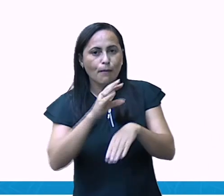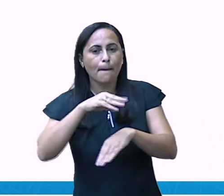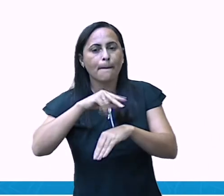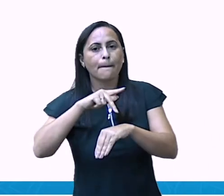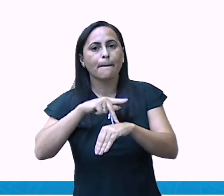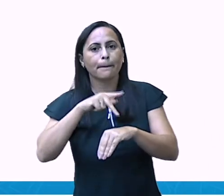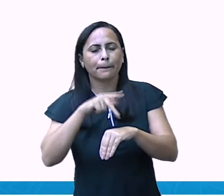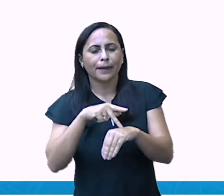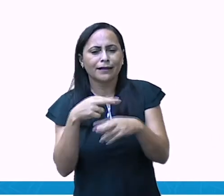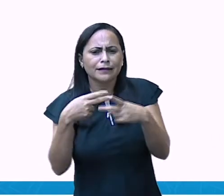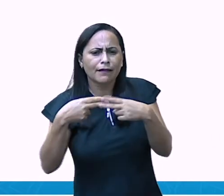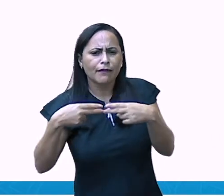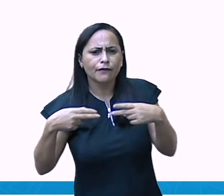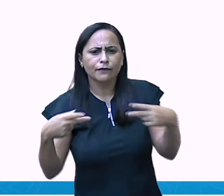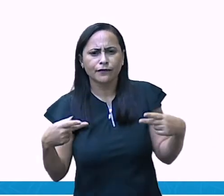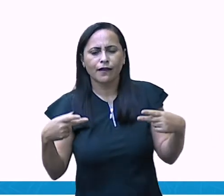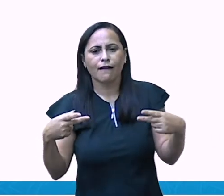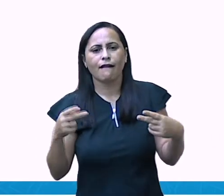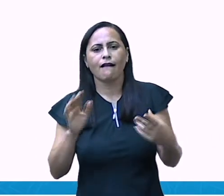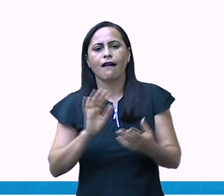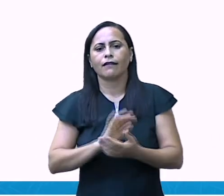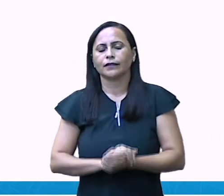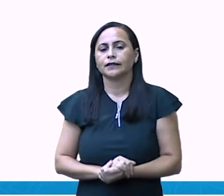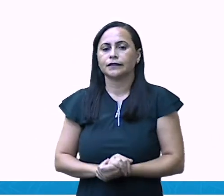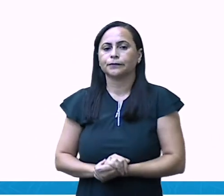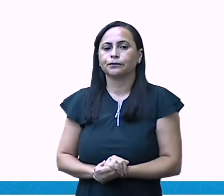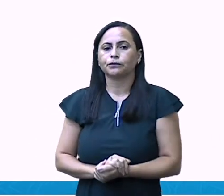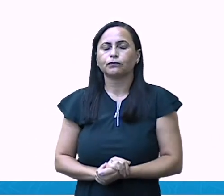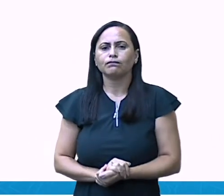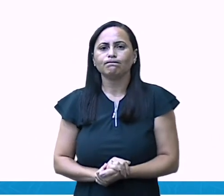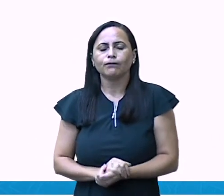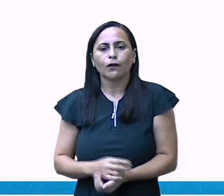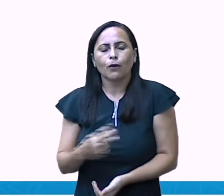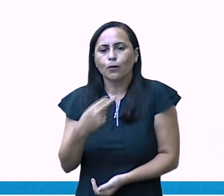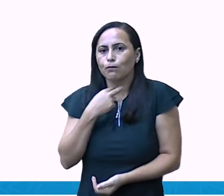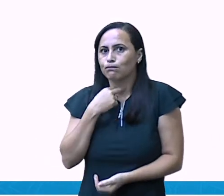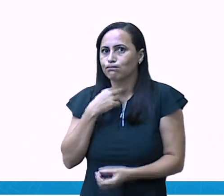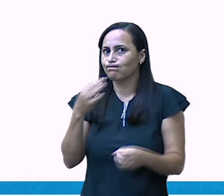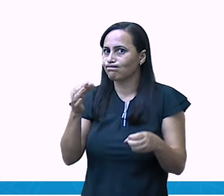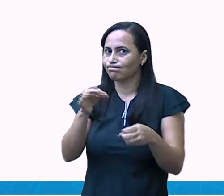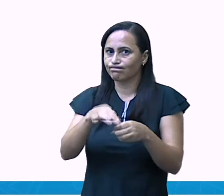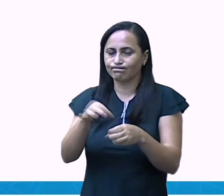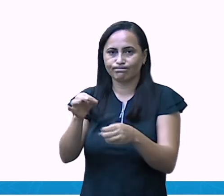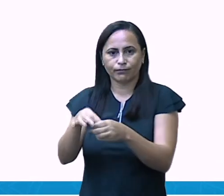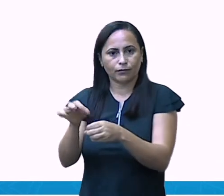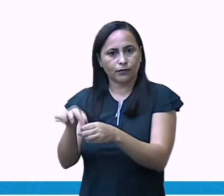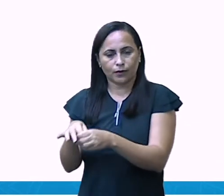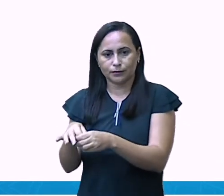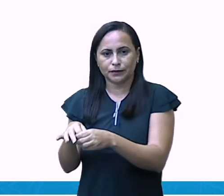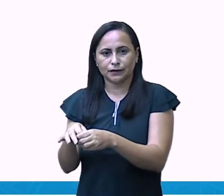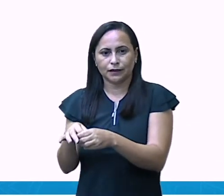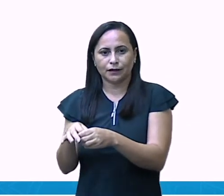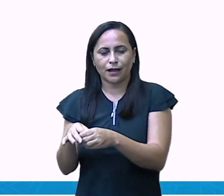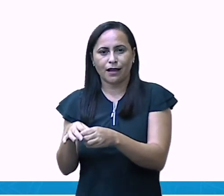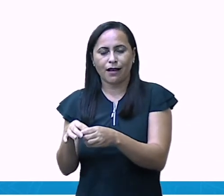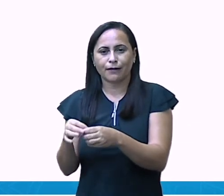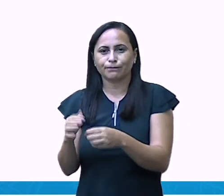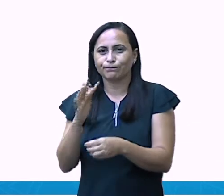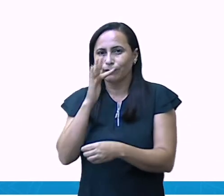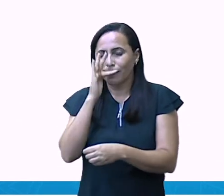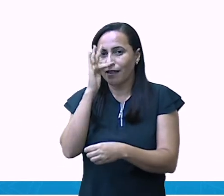lá, grande quantidade de pedras, impróprio para o cultivo, atrapalha o crescimento